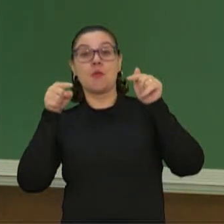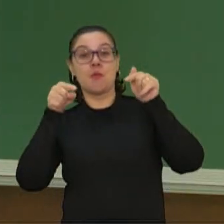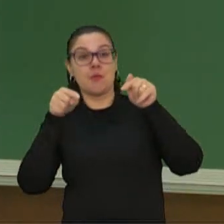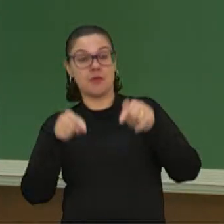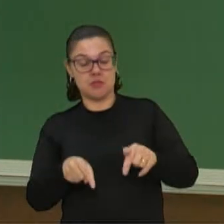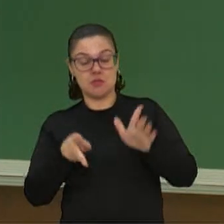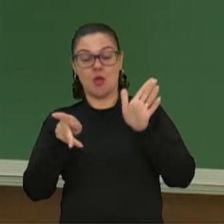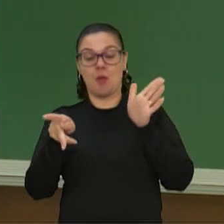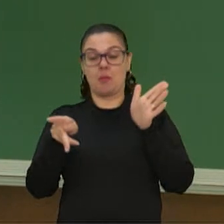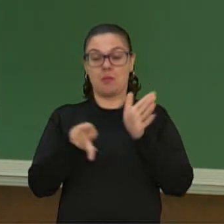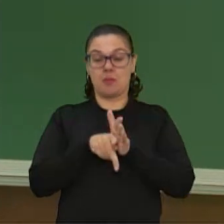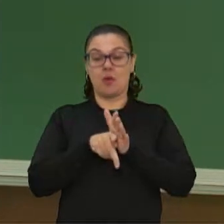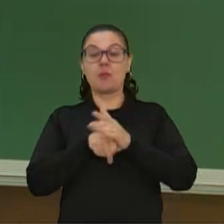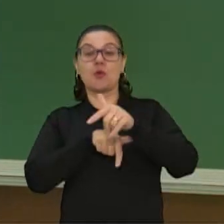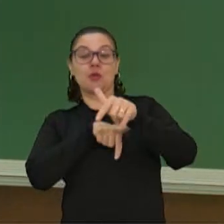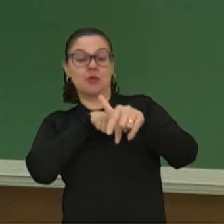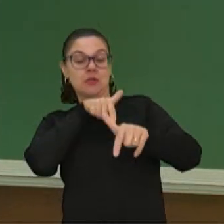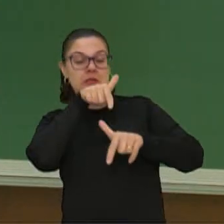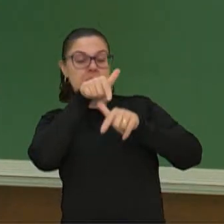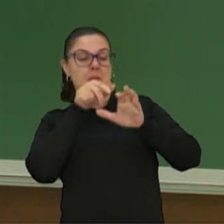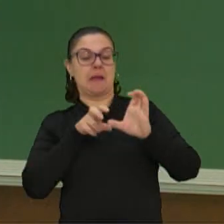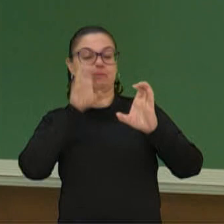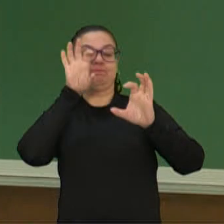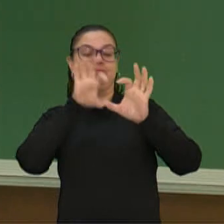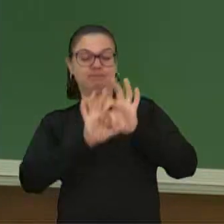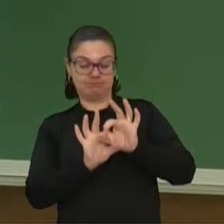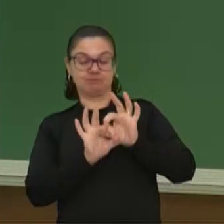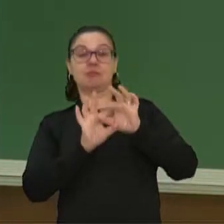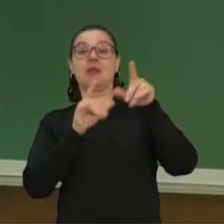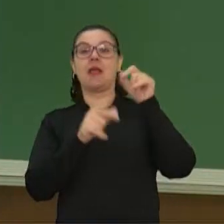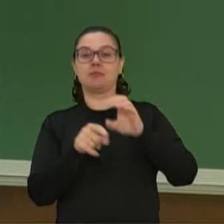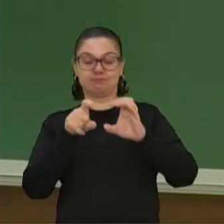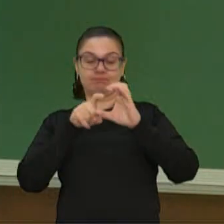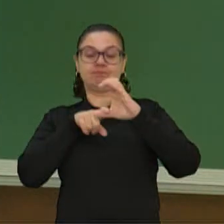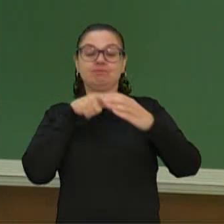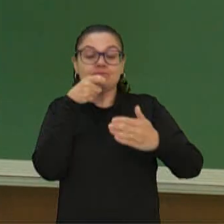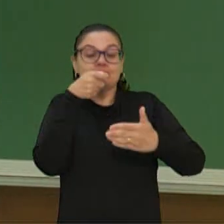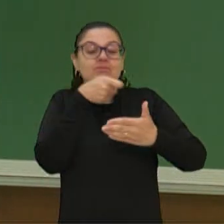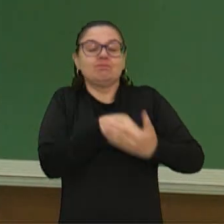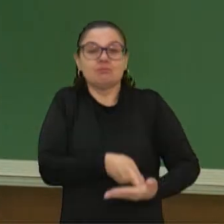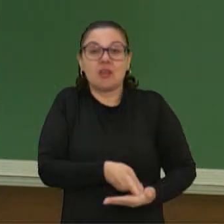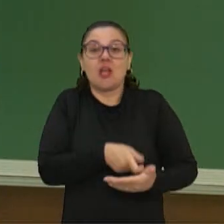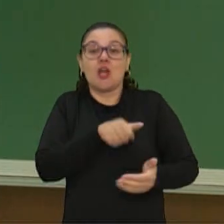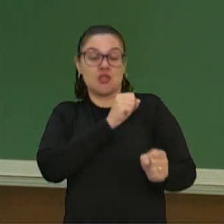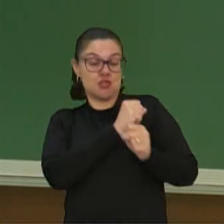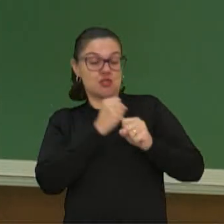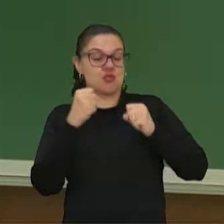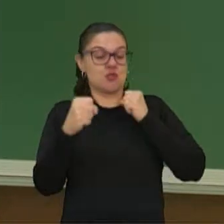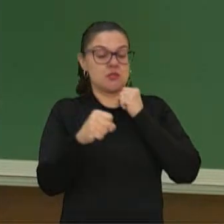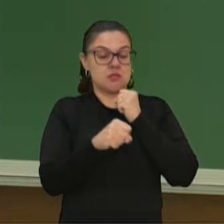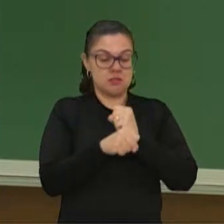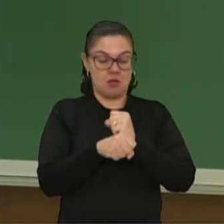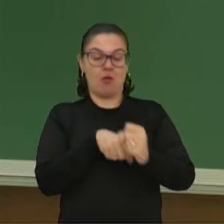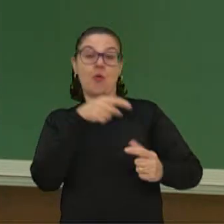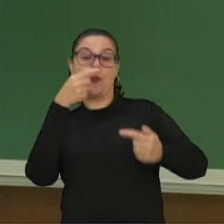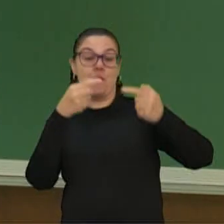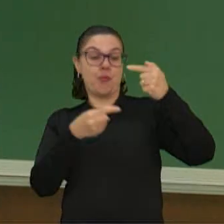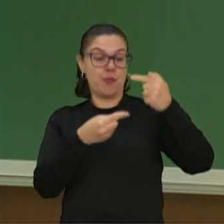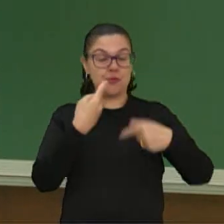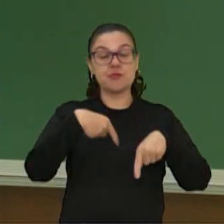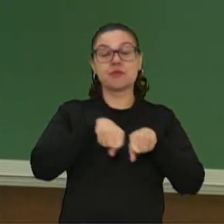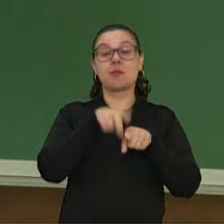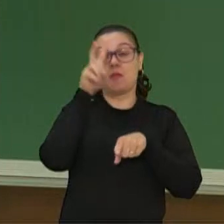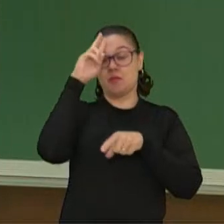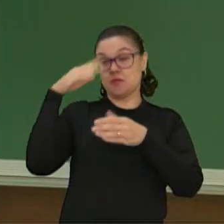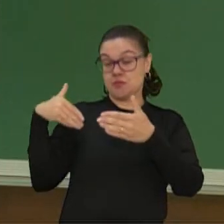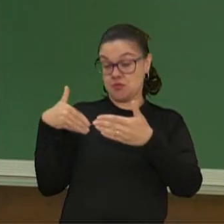de obra engajada. Ela se propõe engajar-se socialmente, politicamente e historicamente.